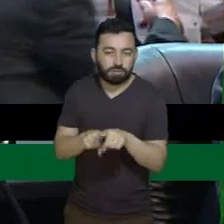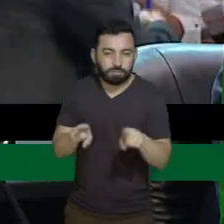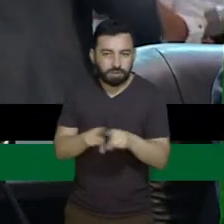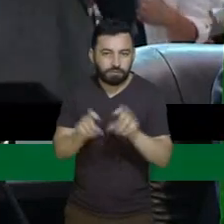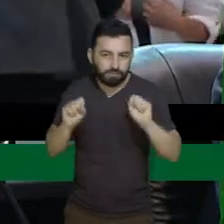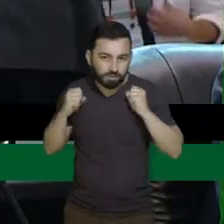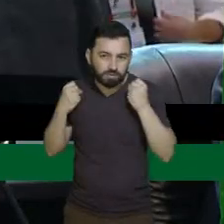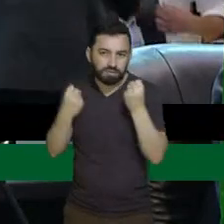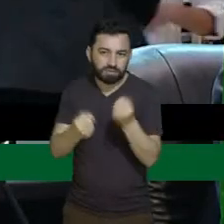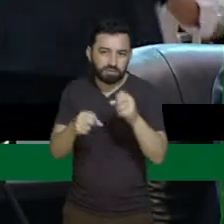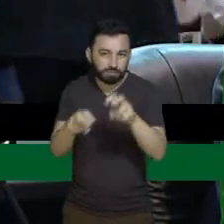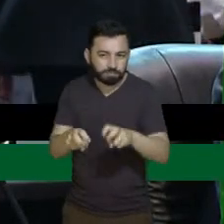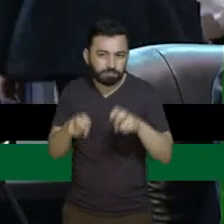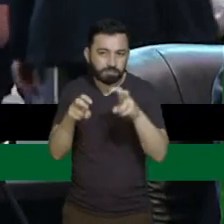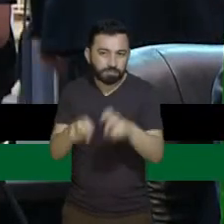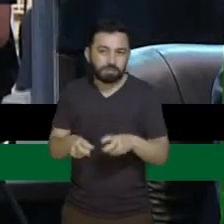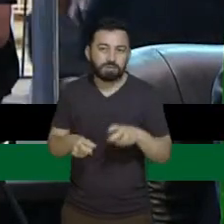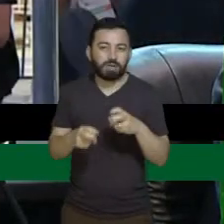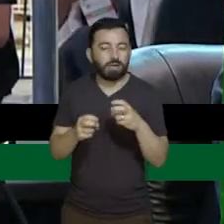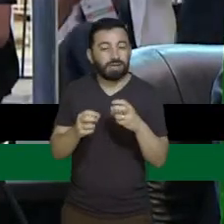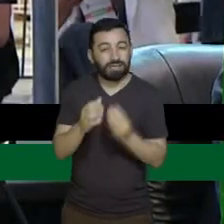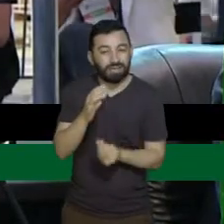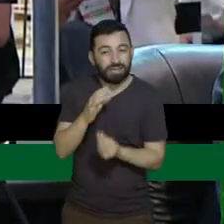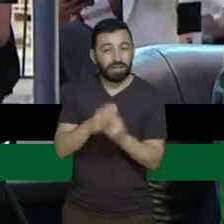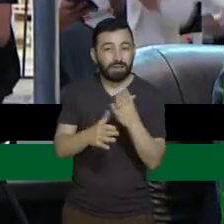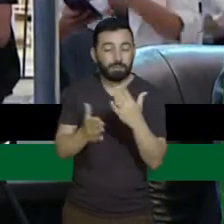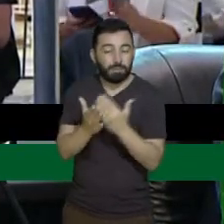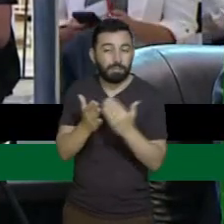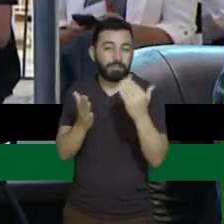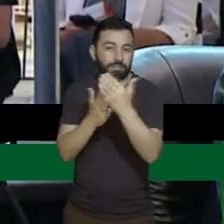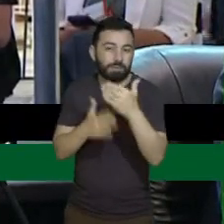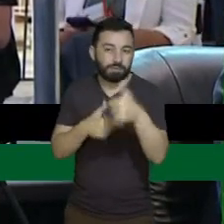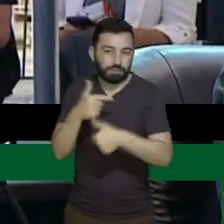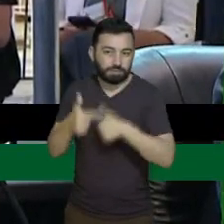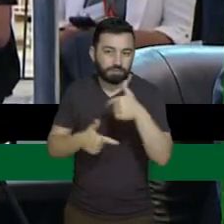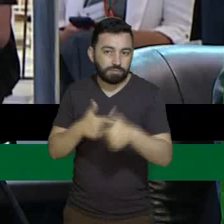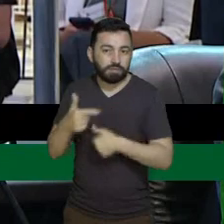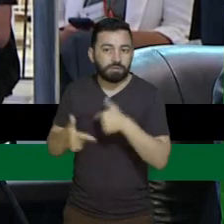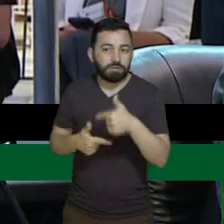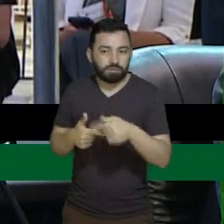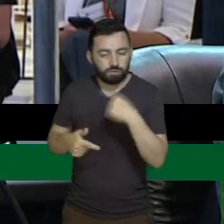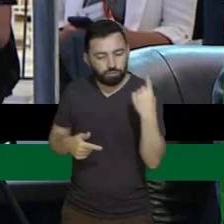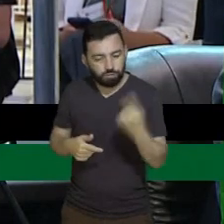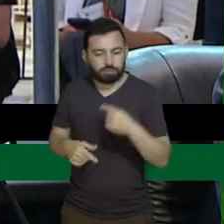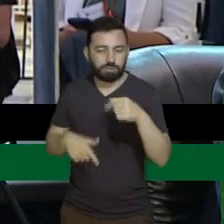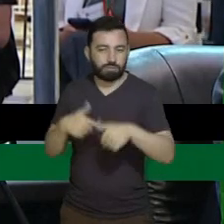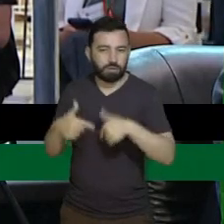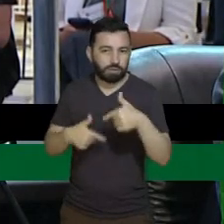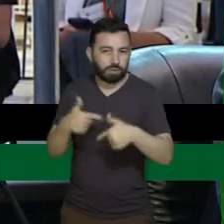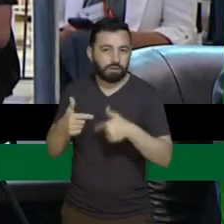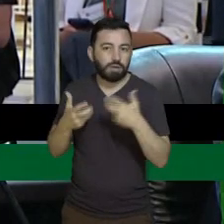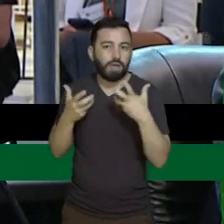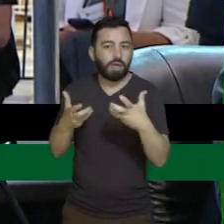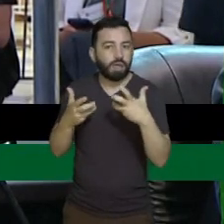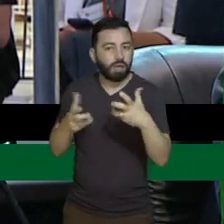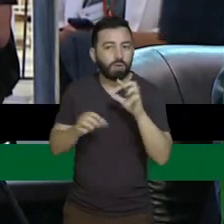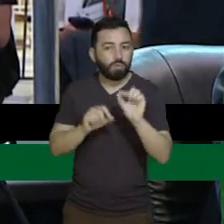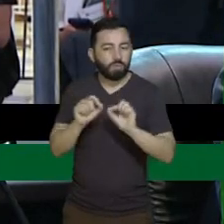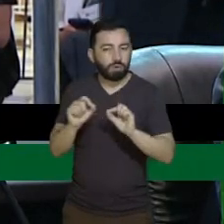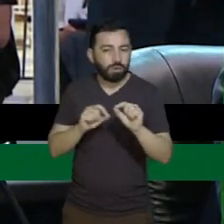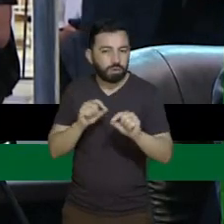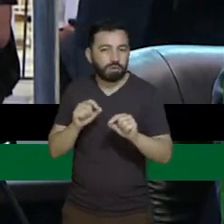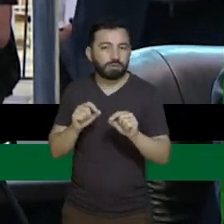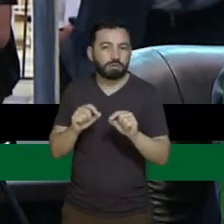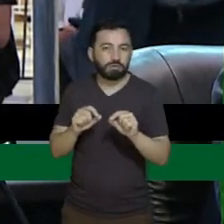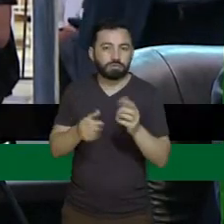o agronegócio, gerar mais emprego, que é uma demanda que todos nós estamos trabalhando para que venha a ser atendido os